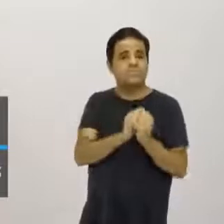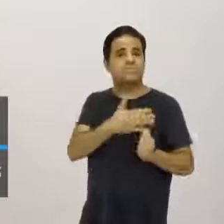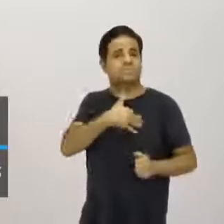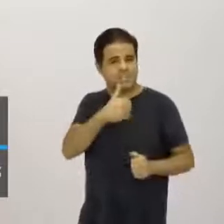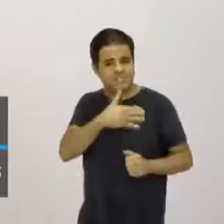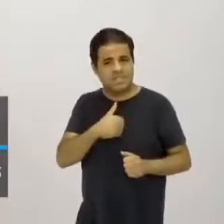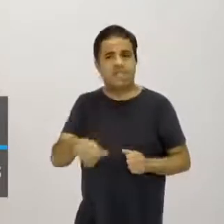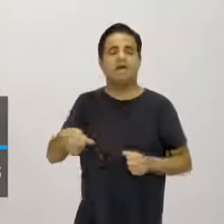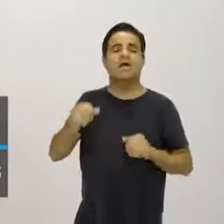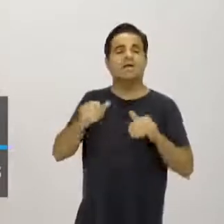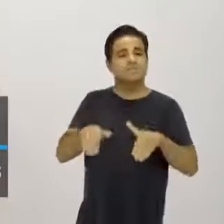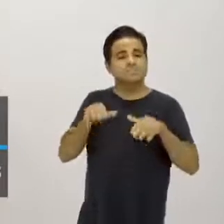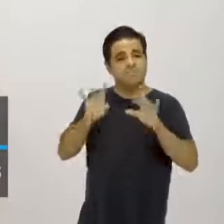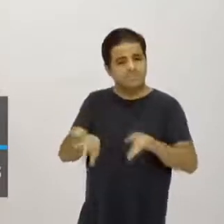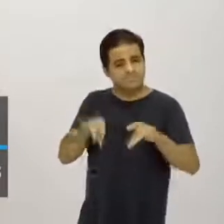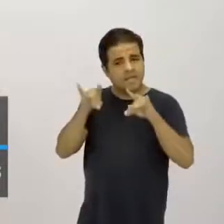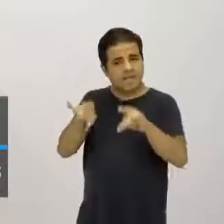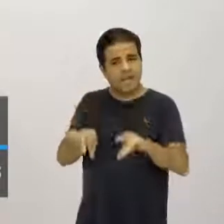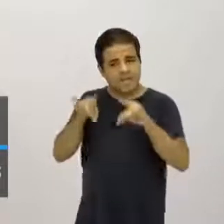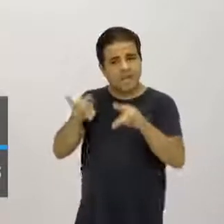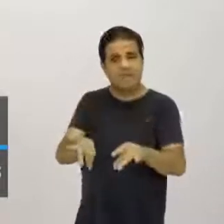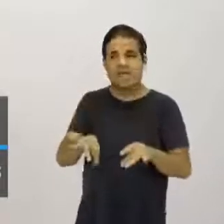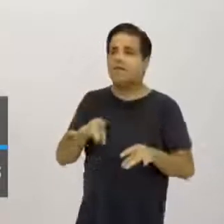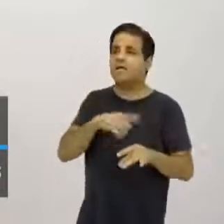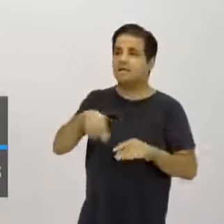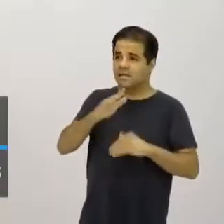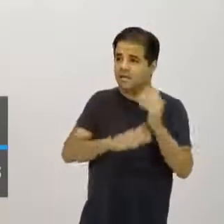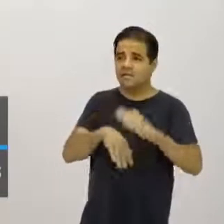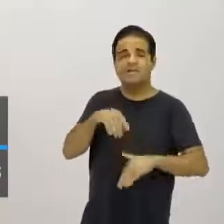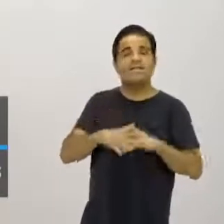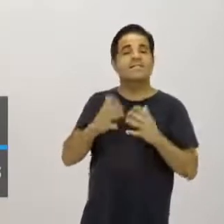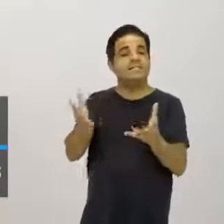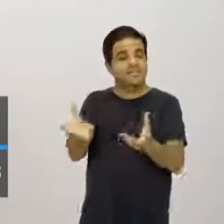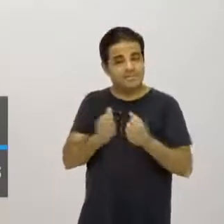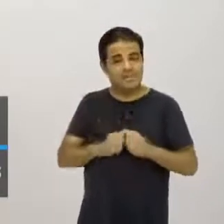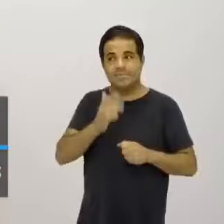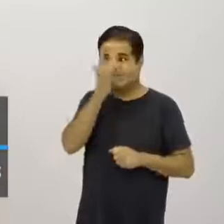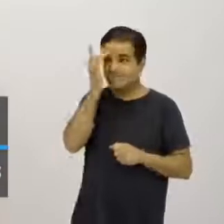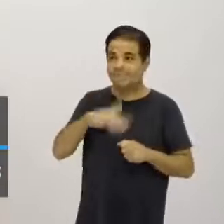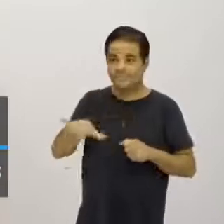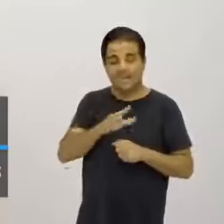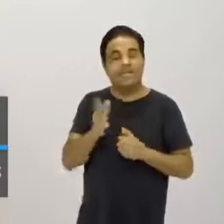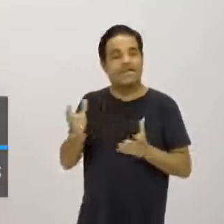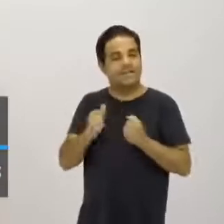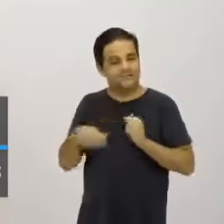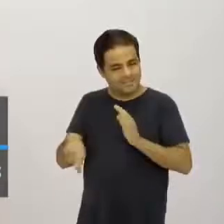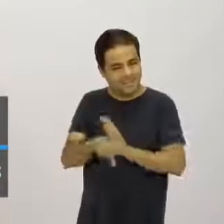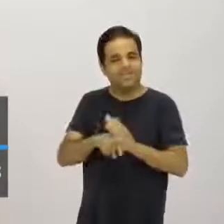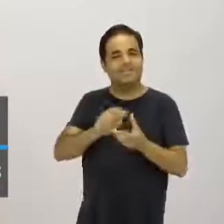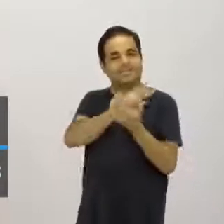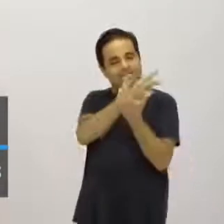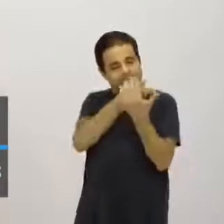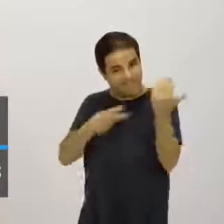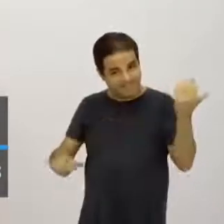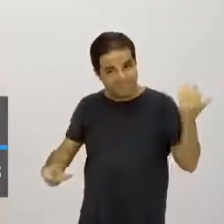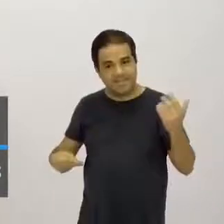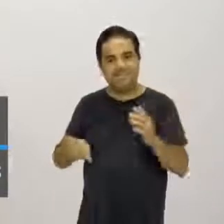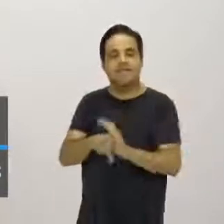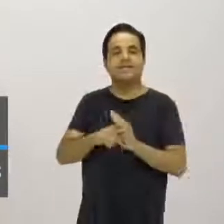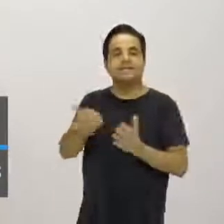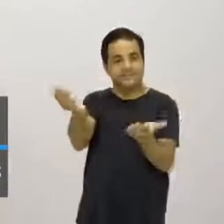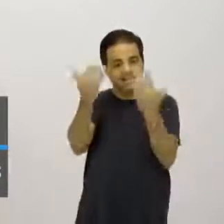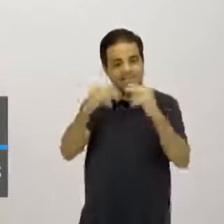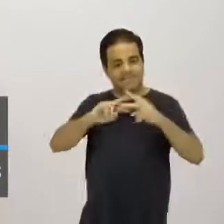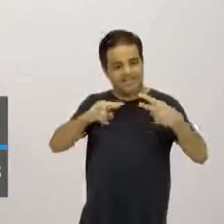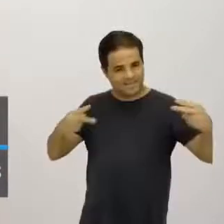Argentina e a Austrália, são as nações que mais receberam imigrantes. Faz parte do nosso DNA essa integração